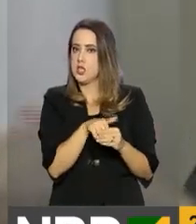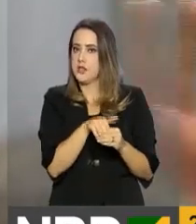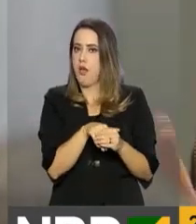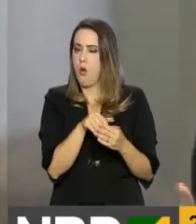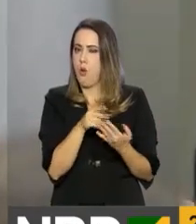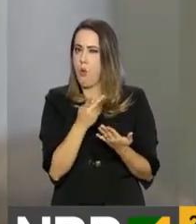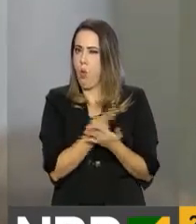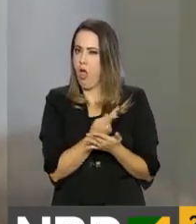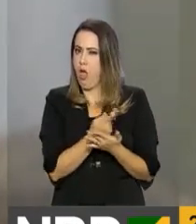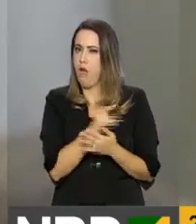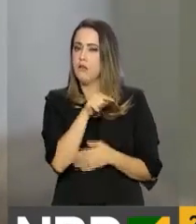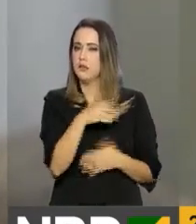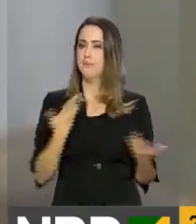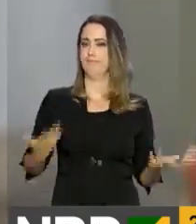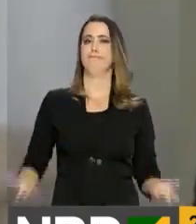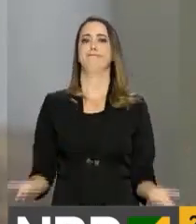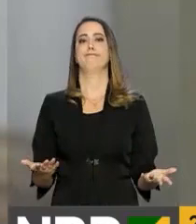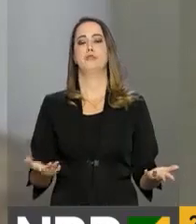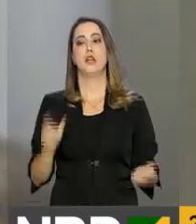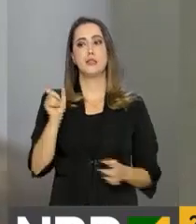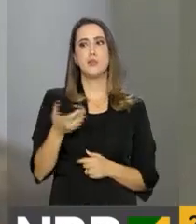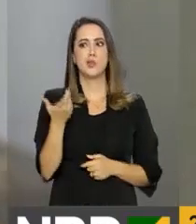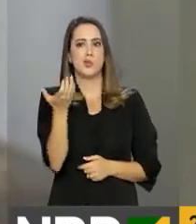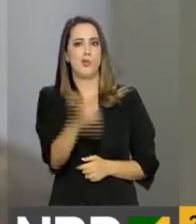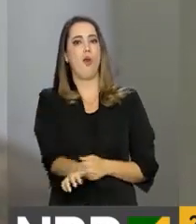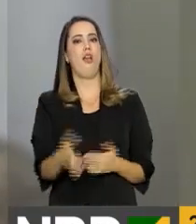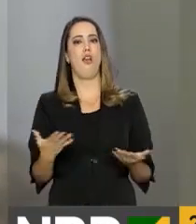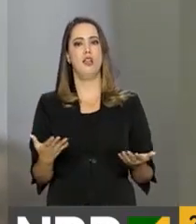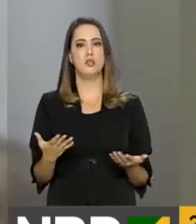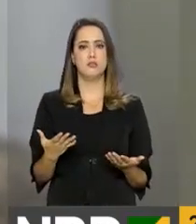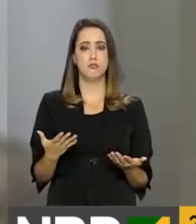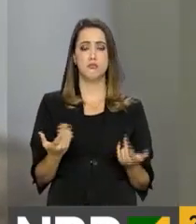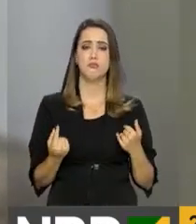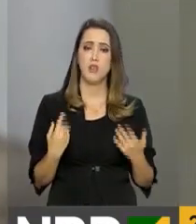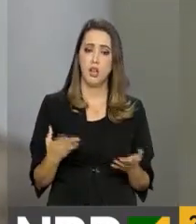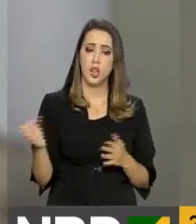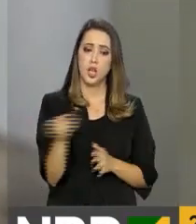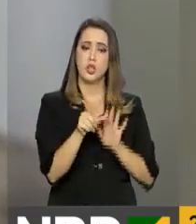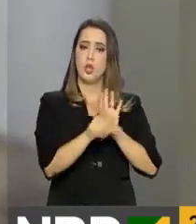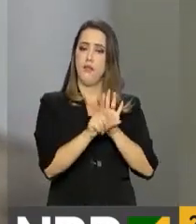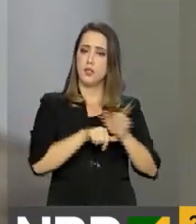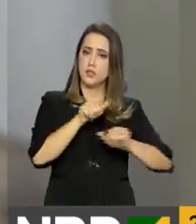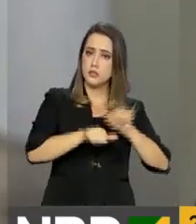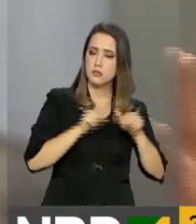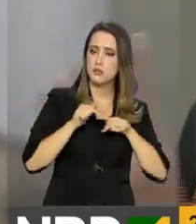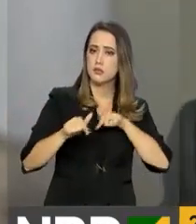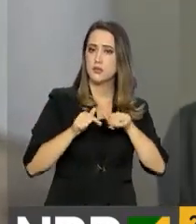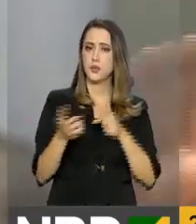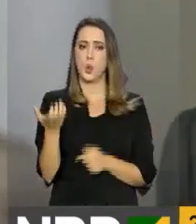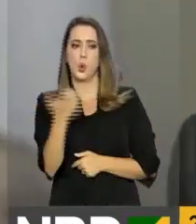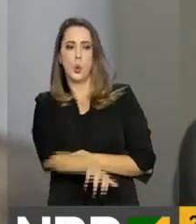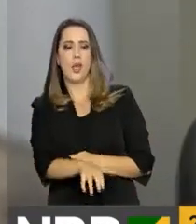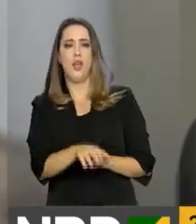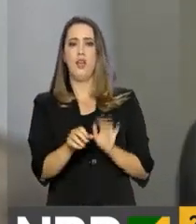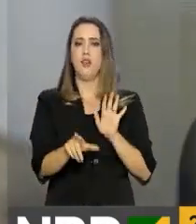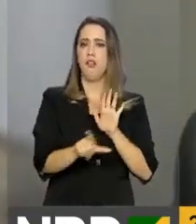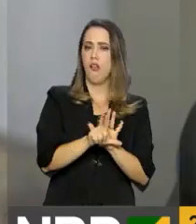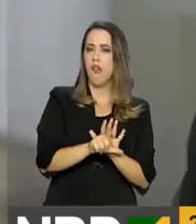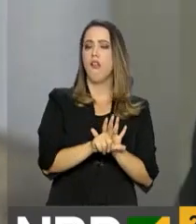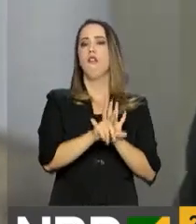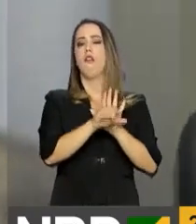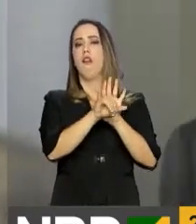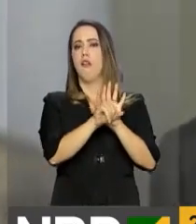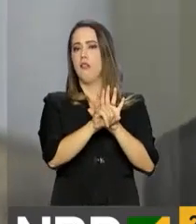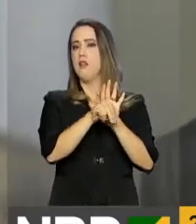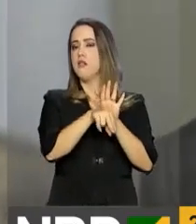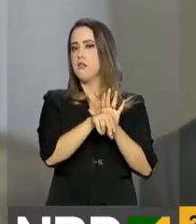sempre está presente nessas questões. As pessoas não querem mexer na modernização trabalhista, não querem mexer na Previdência, porque